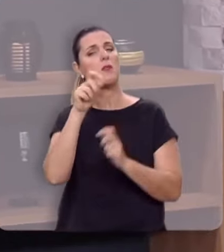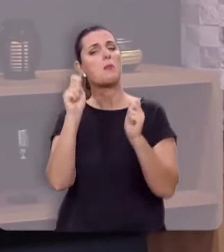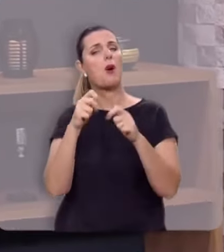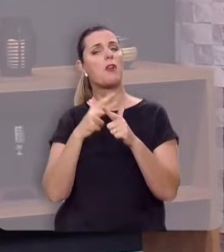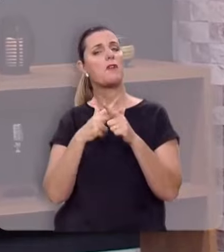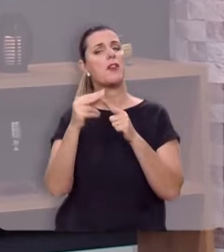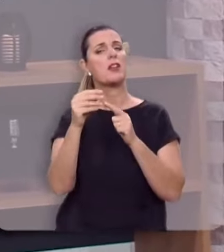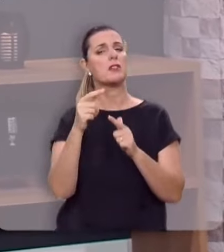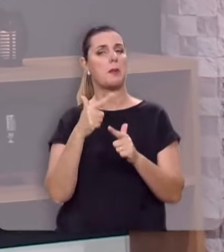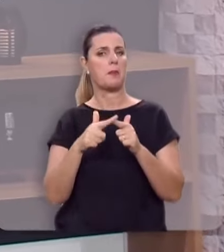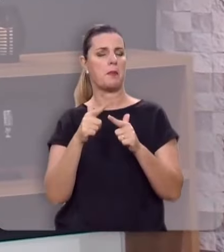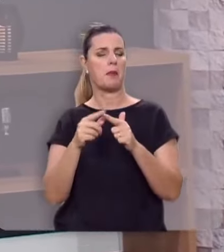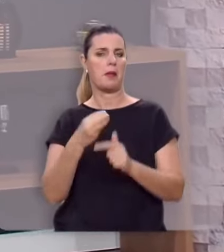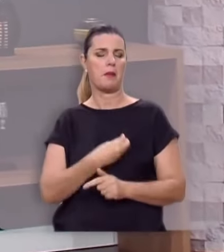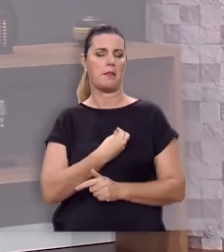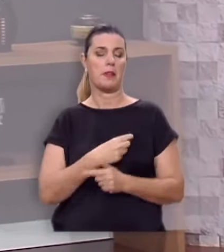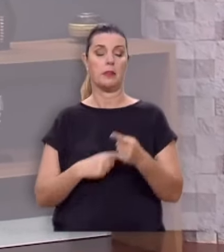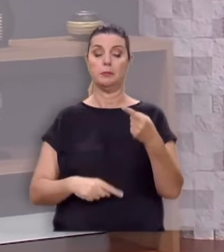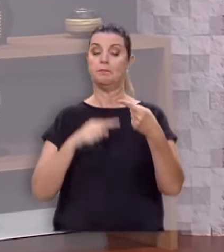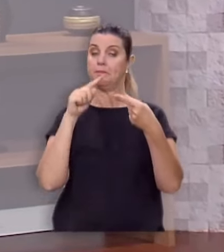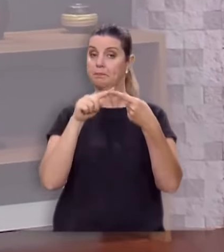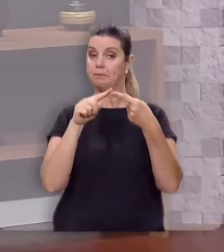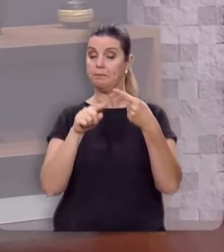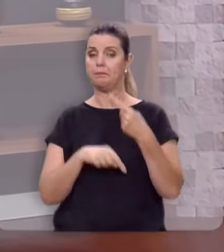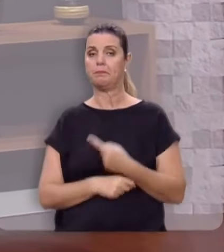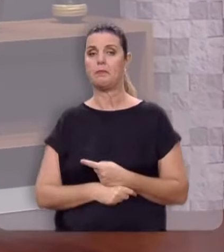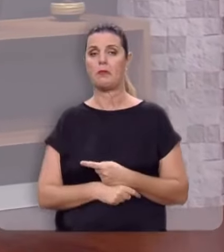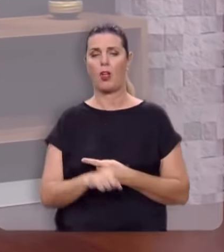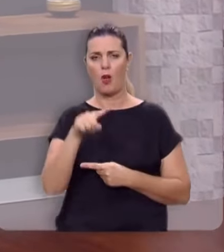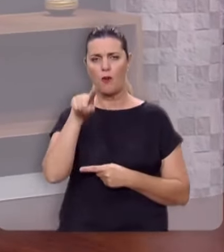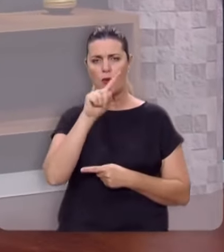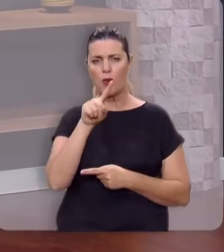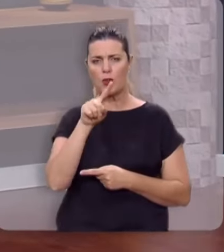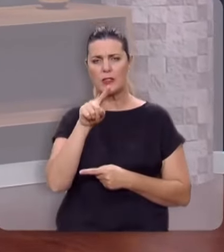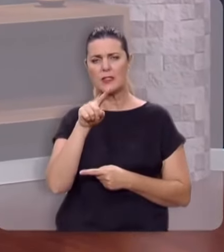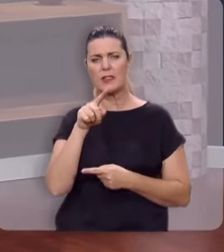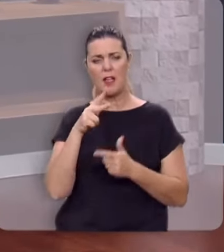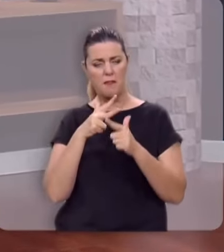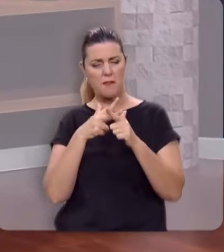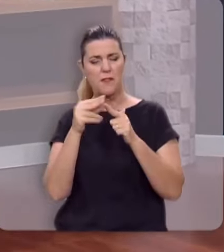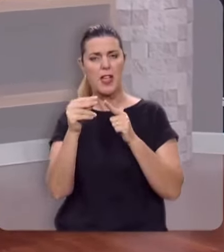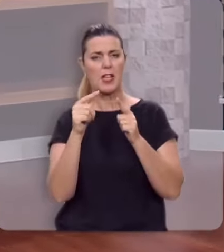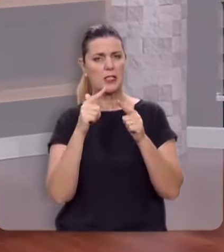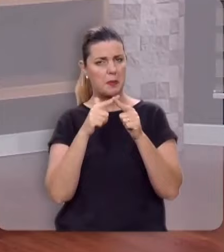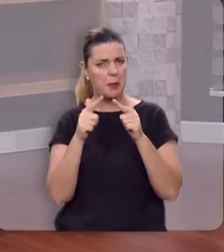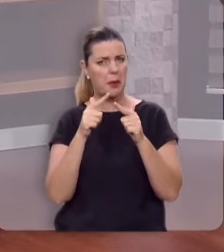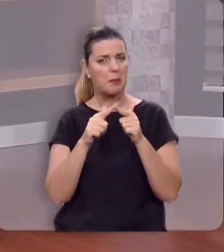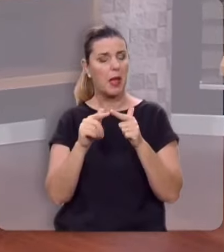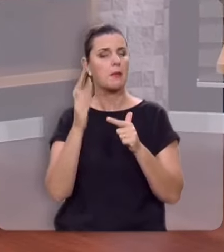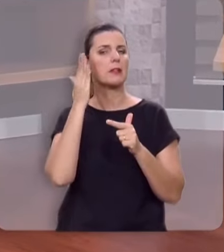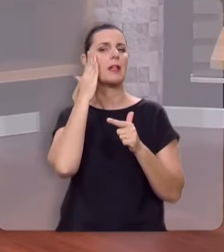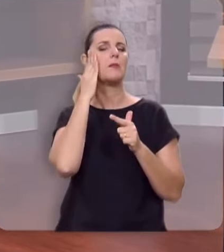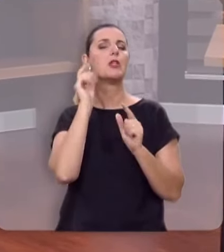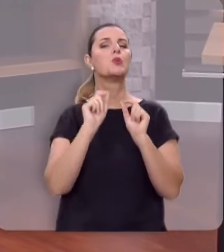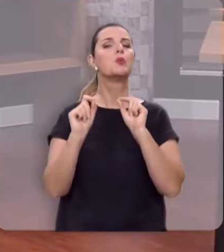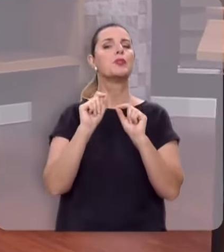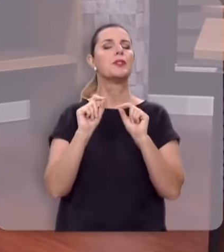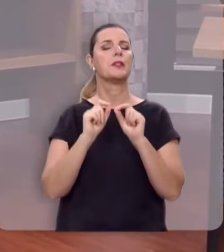as tempestades da vida. Primeiro, você vence as tempestades da vida sabendo